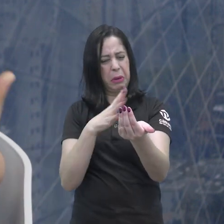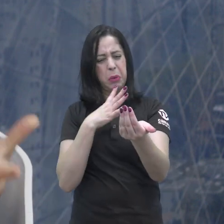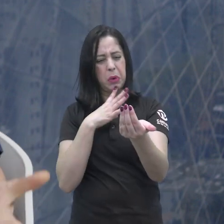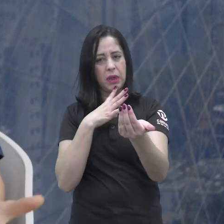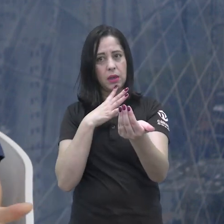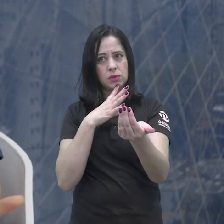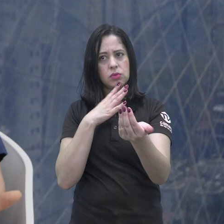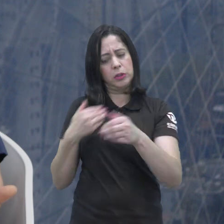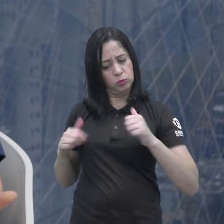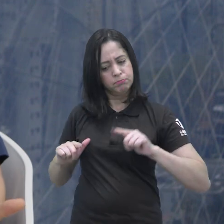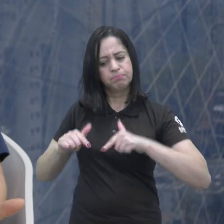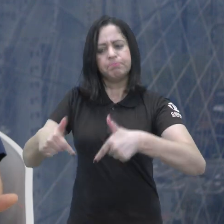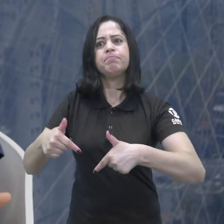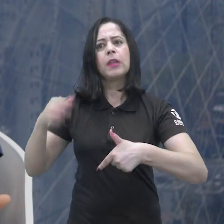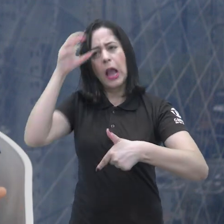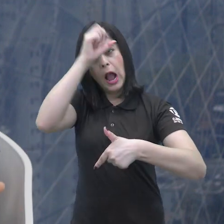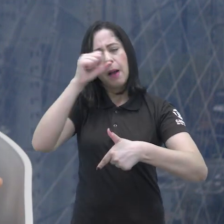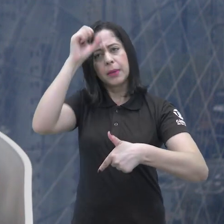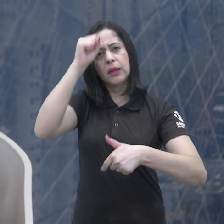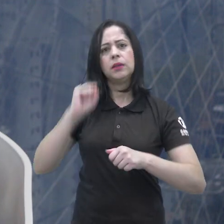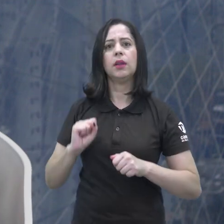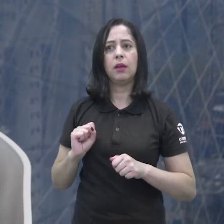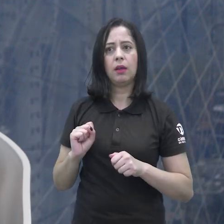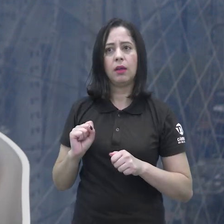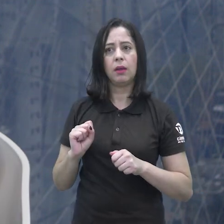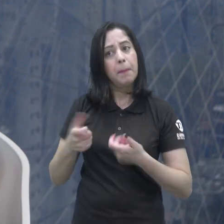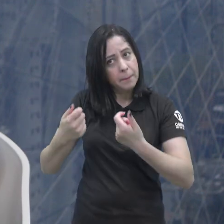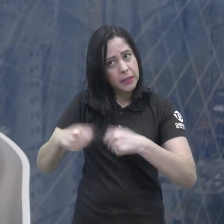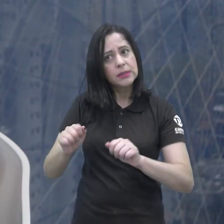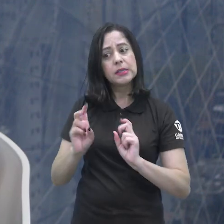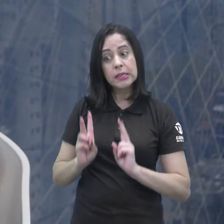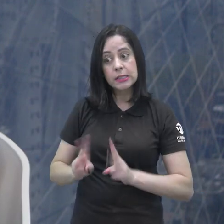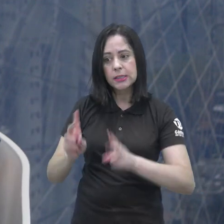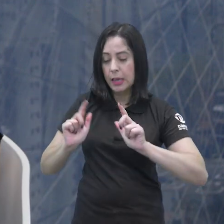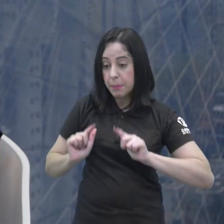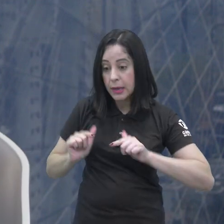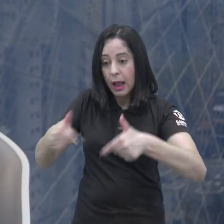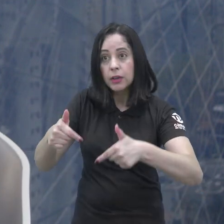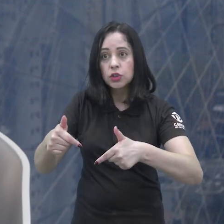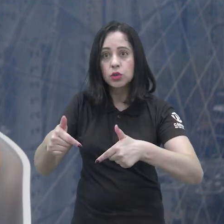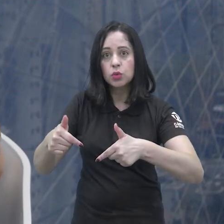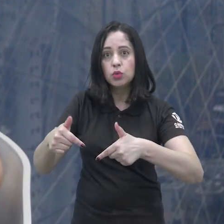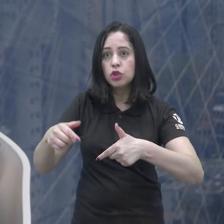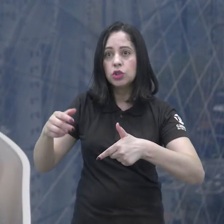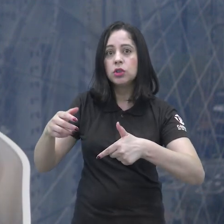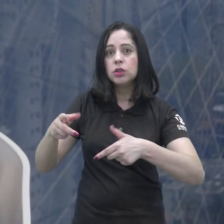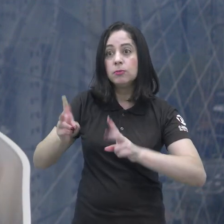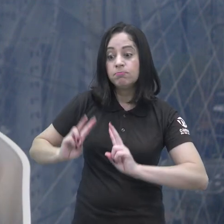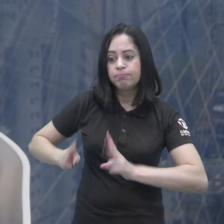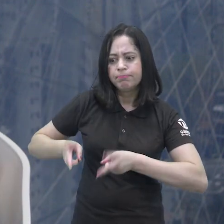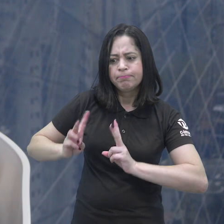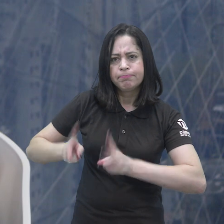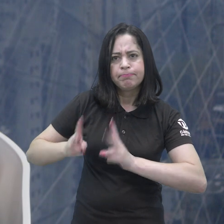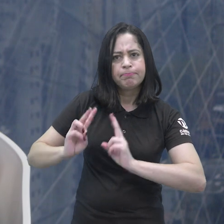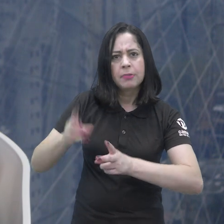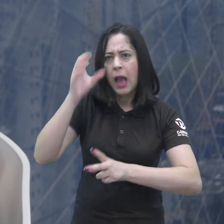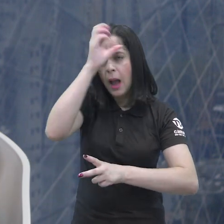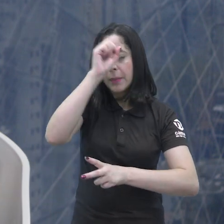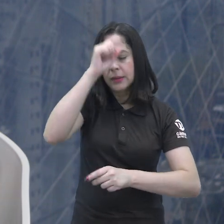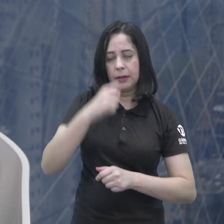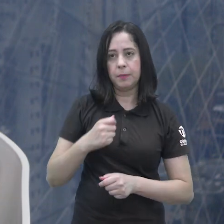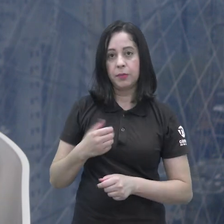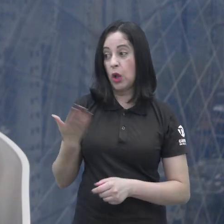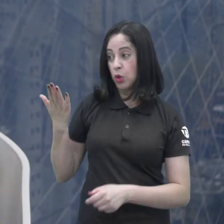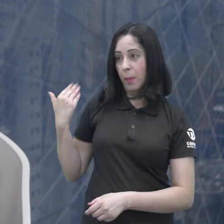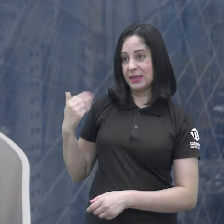a nova profissão, que são as profissões do futuro, eu também vou aprendê-la, né? Eu tinha professores que, quando eu estava em formação técnica,